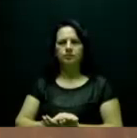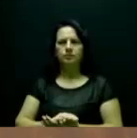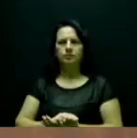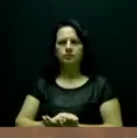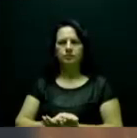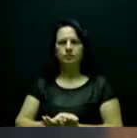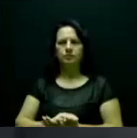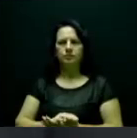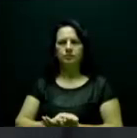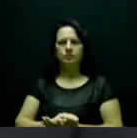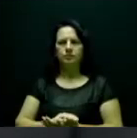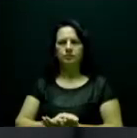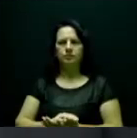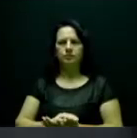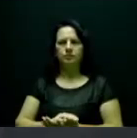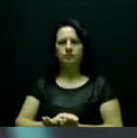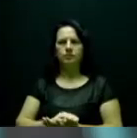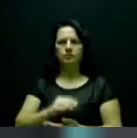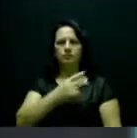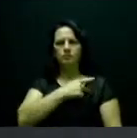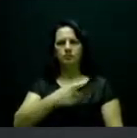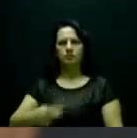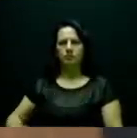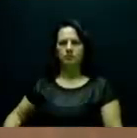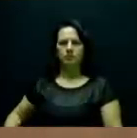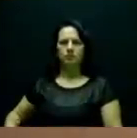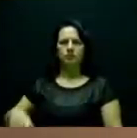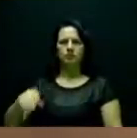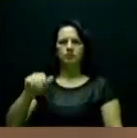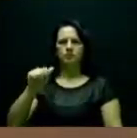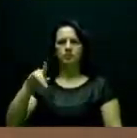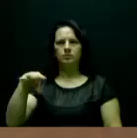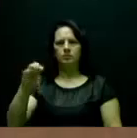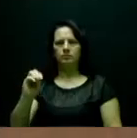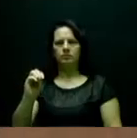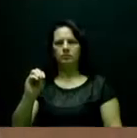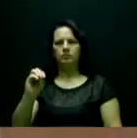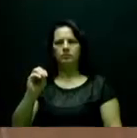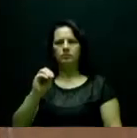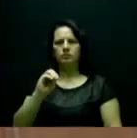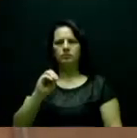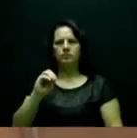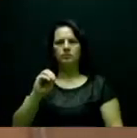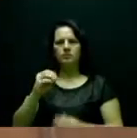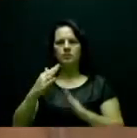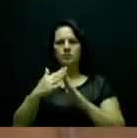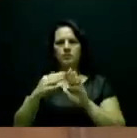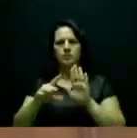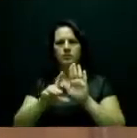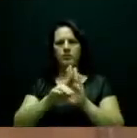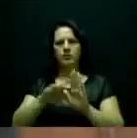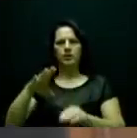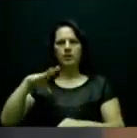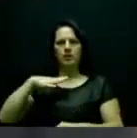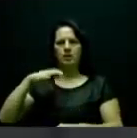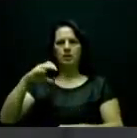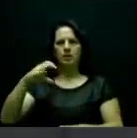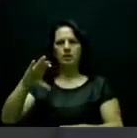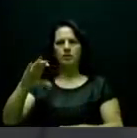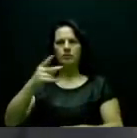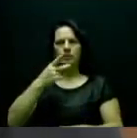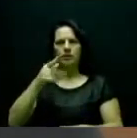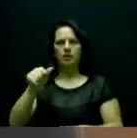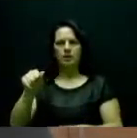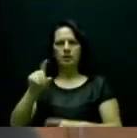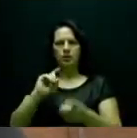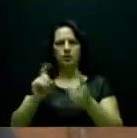Obrigado. Então, presidente Aguinaldo Alves de Araújo, presidente da Câmara Municipal de Cubatão, falando a respeito da 7ª